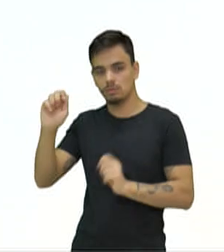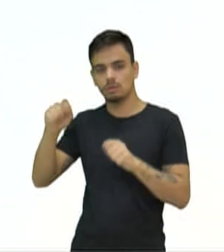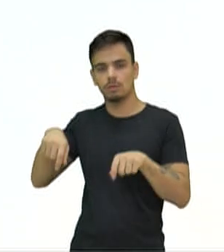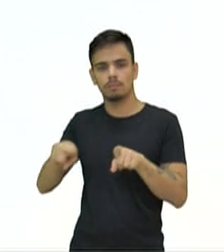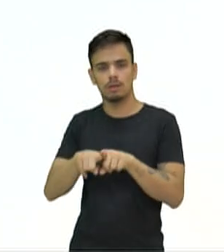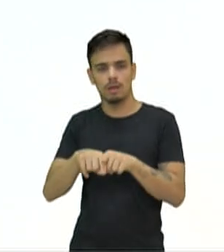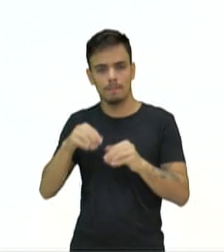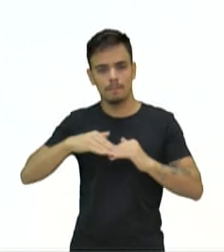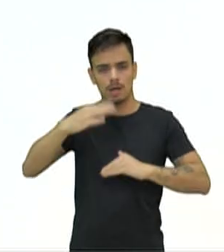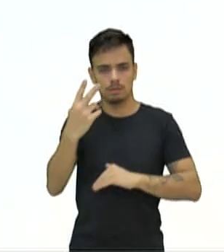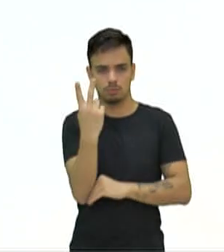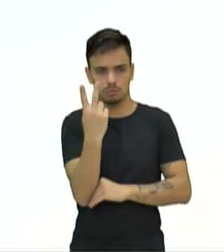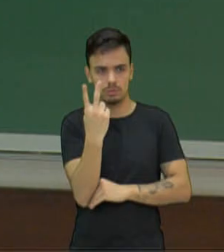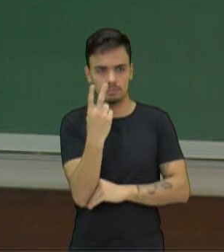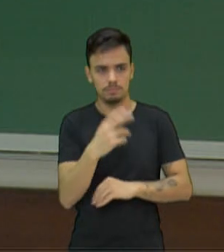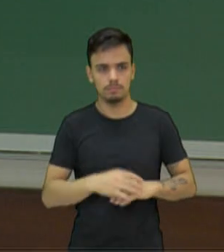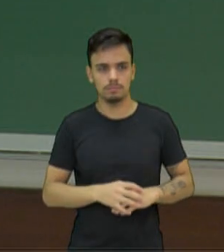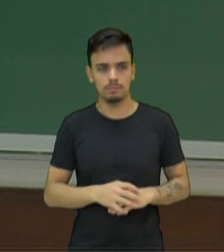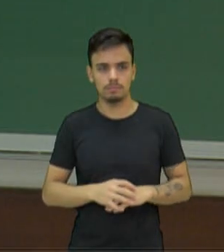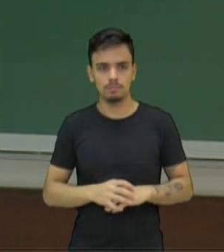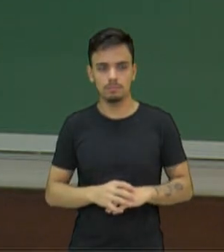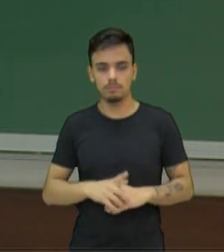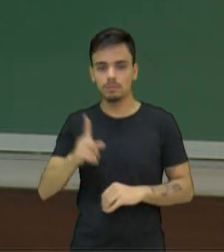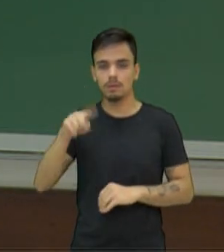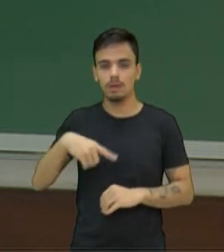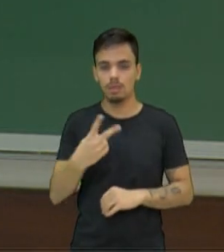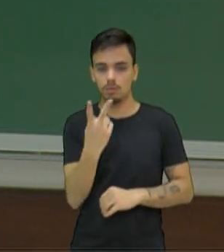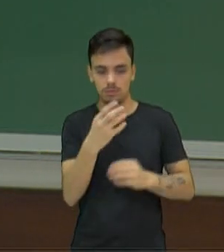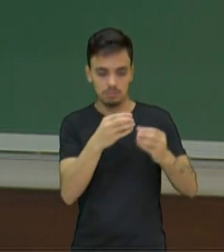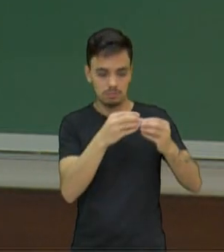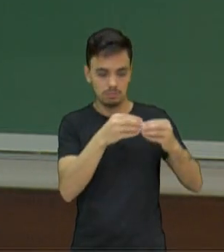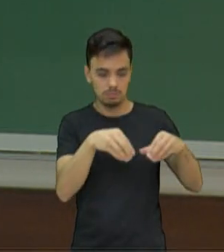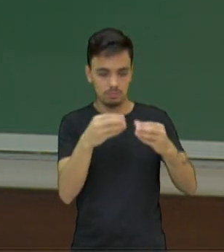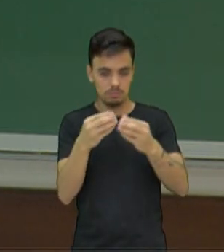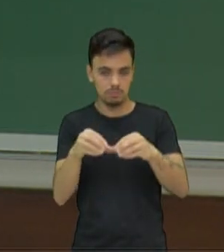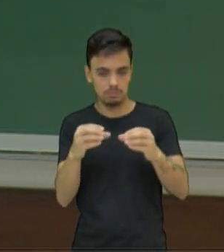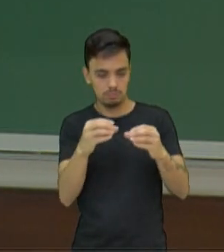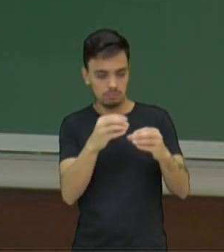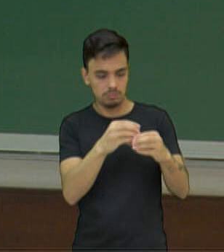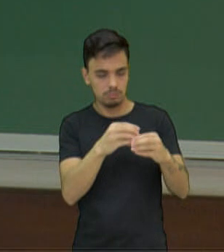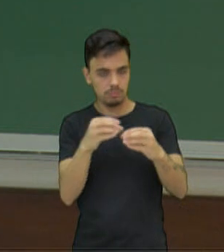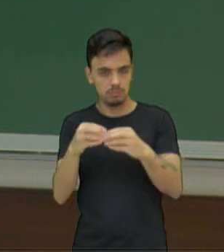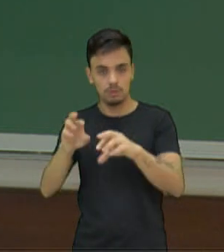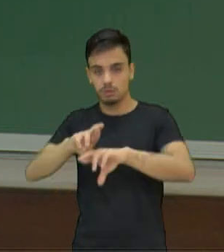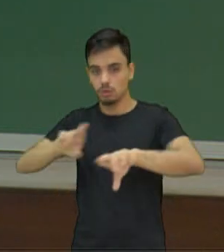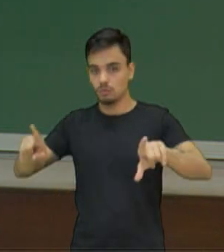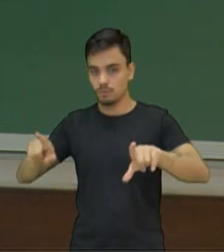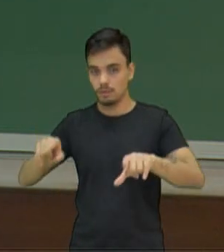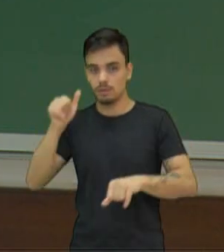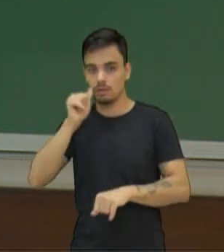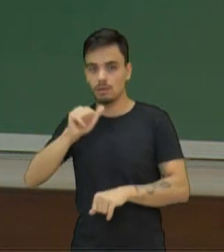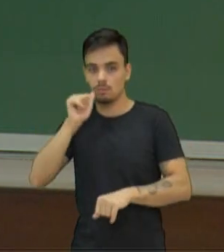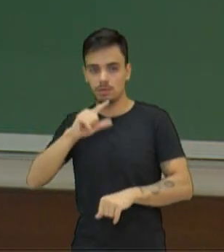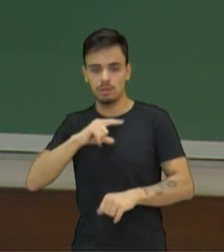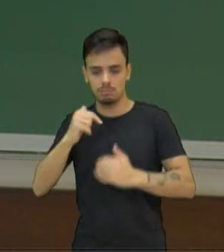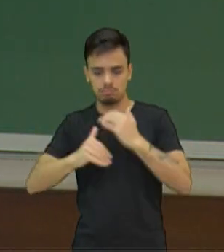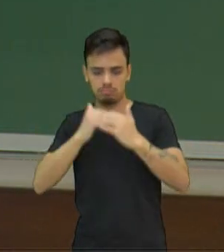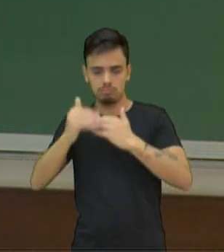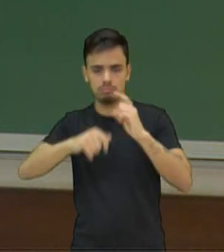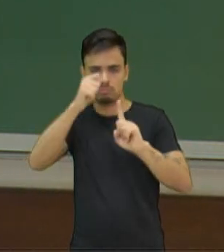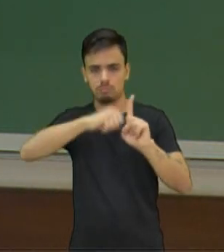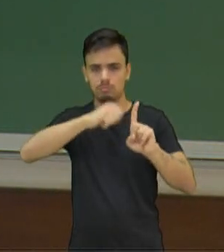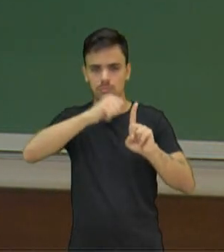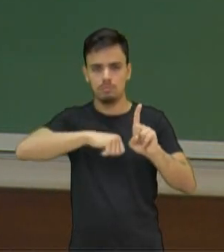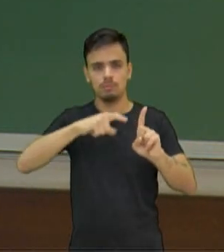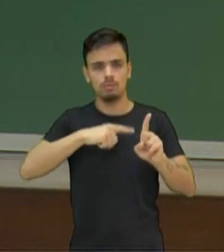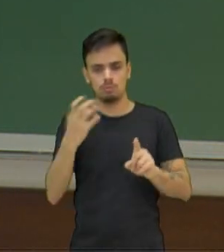mais que 2, né? São 2 zigotos diferentes, são 2 ovócitos que a mulher amadureceu naquele determinado mês e os